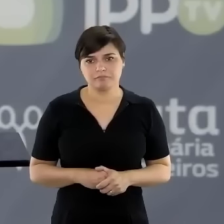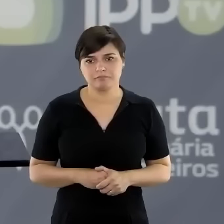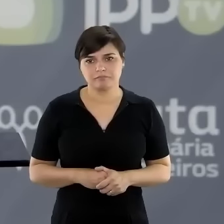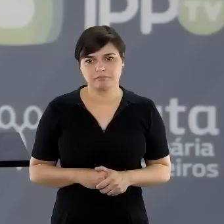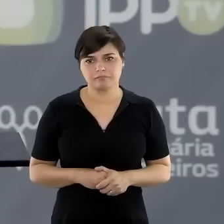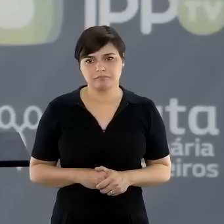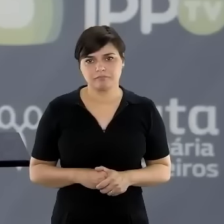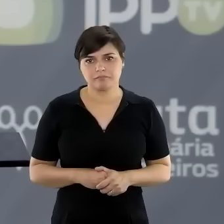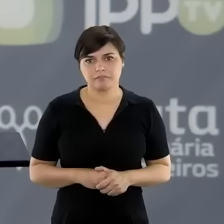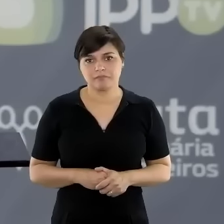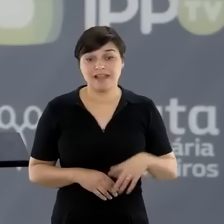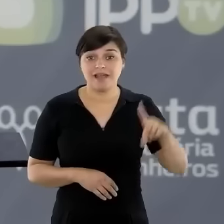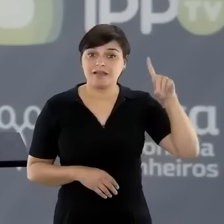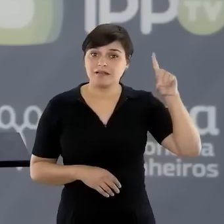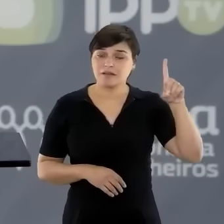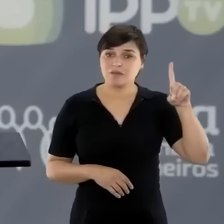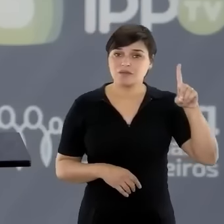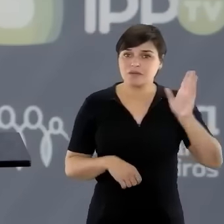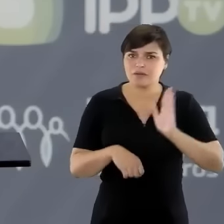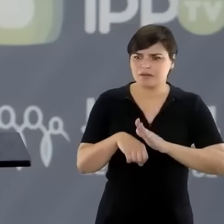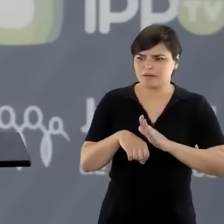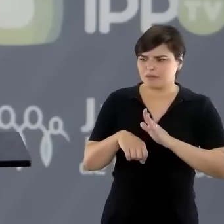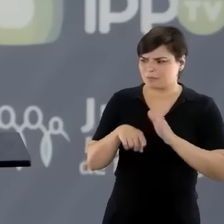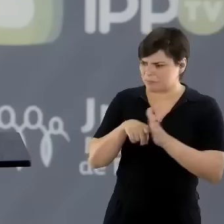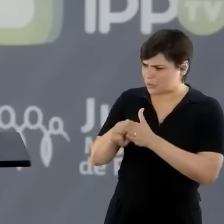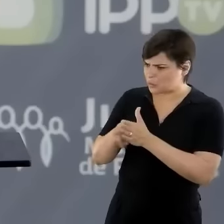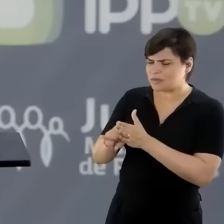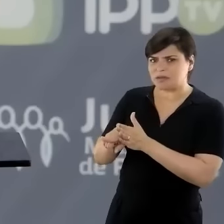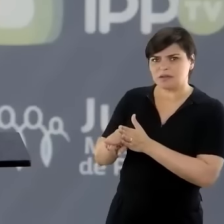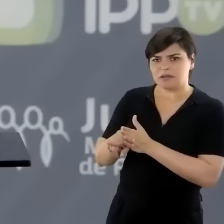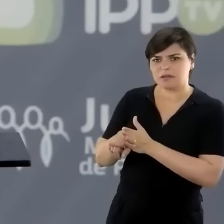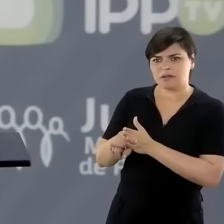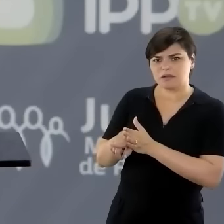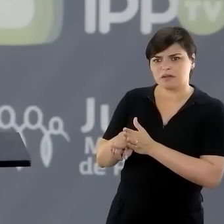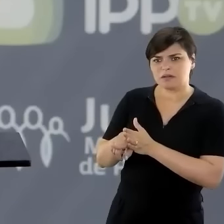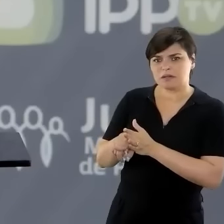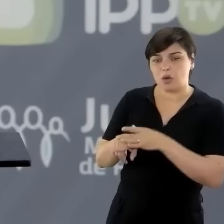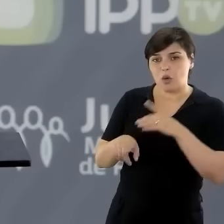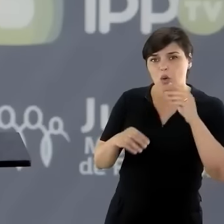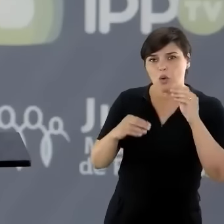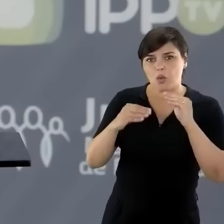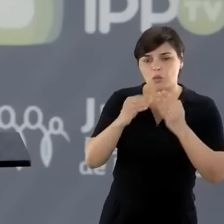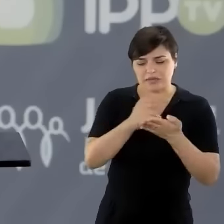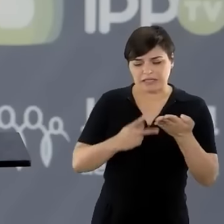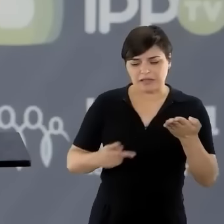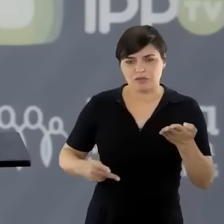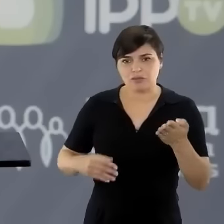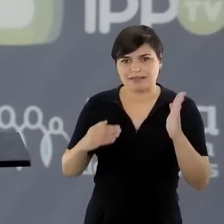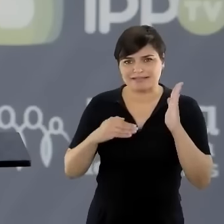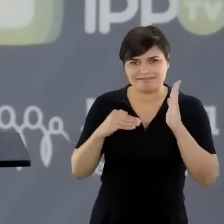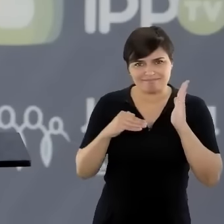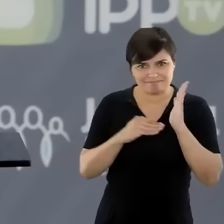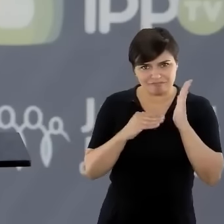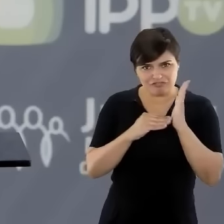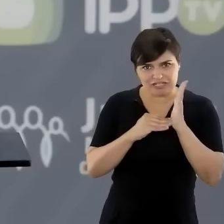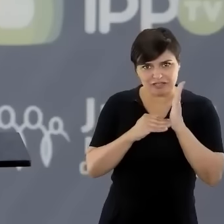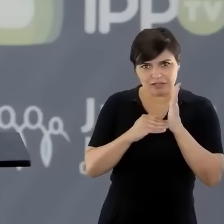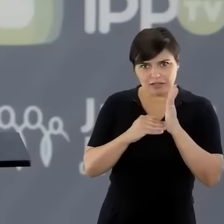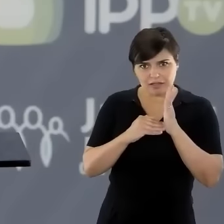é que Deus faz uma pergunta o texto termina com uma pergunta